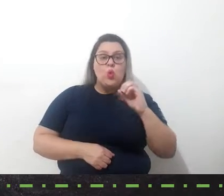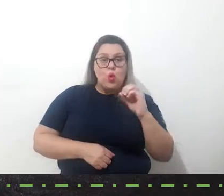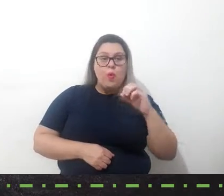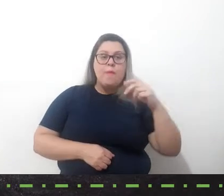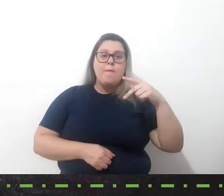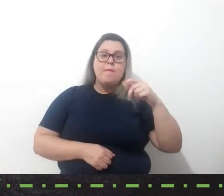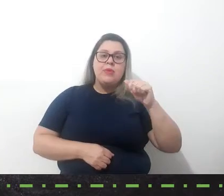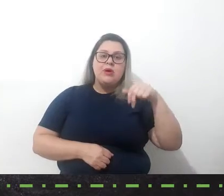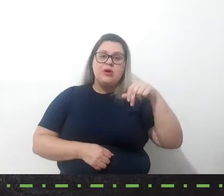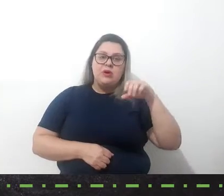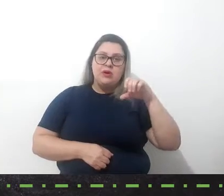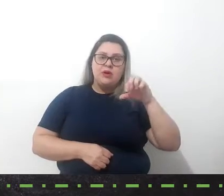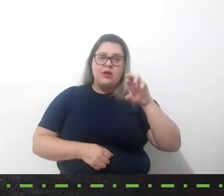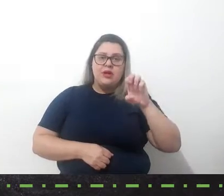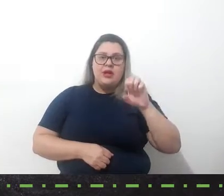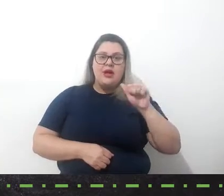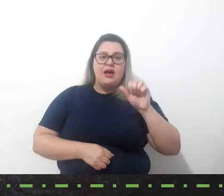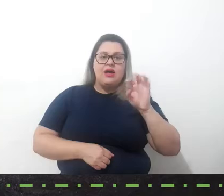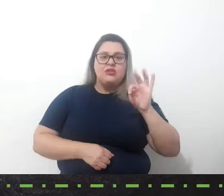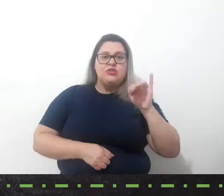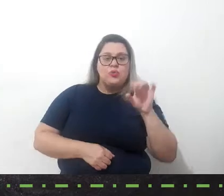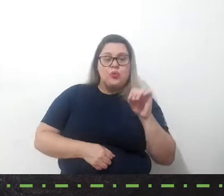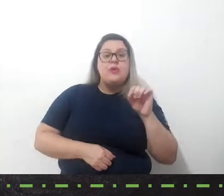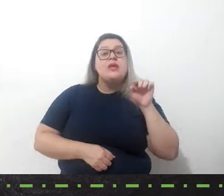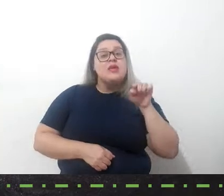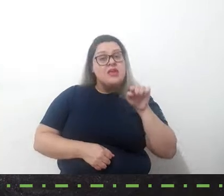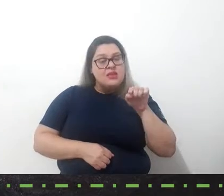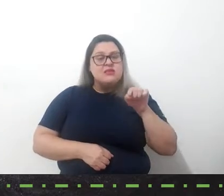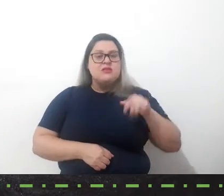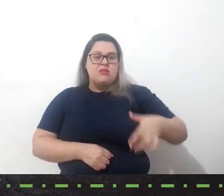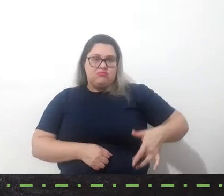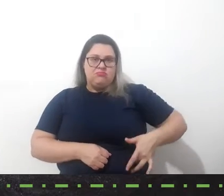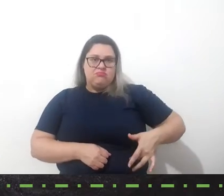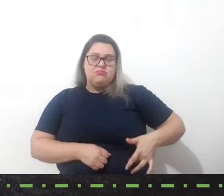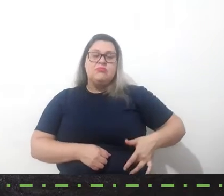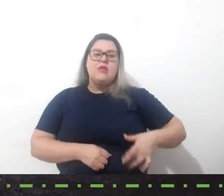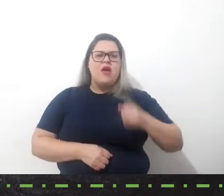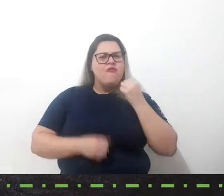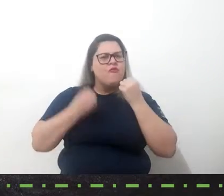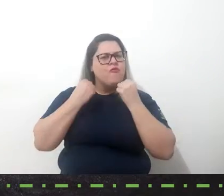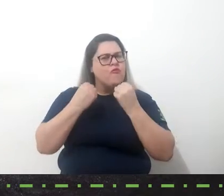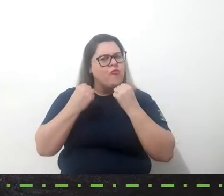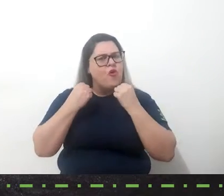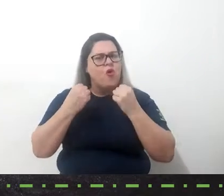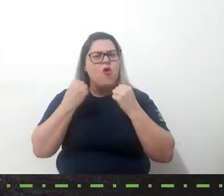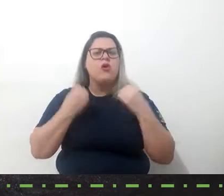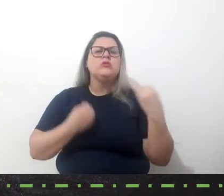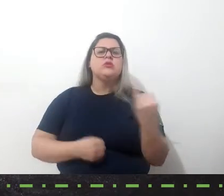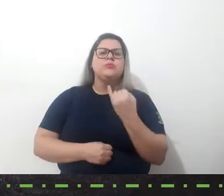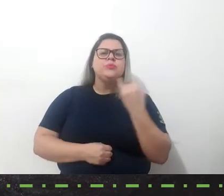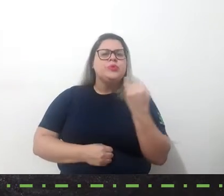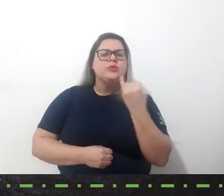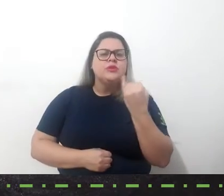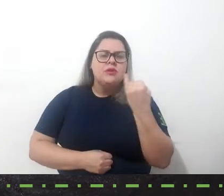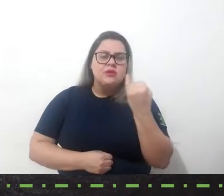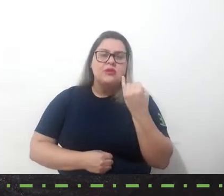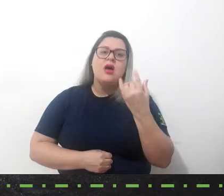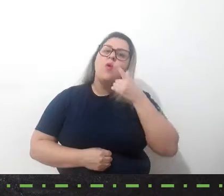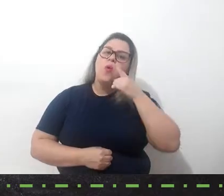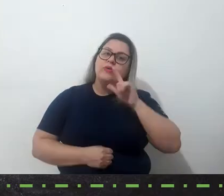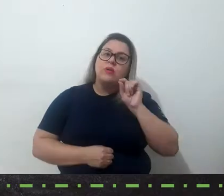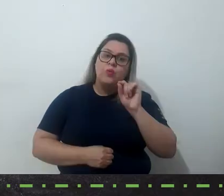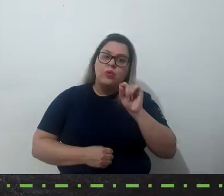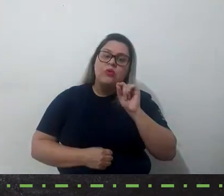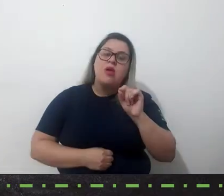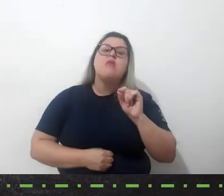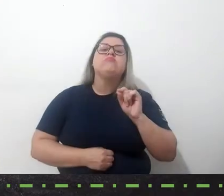pancreático, tá? Esse suco pancreático, ele é tão forte, tão importante, que ele consegue